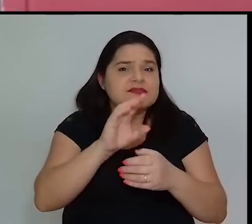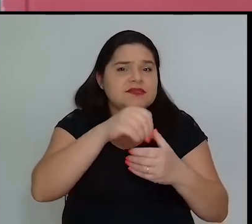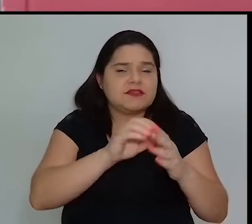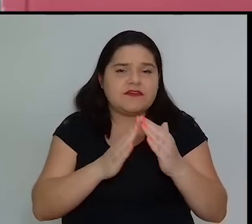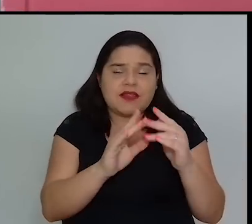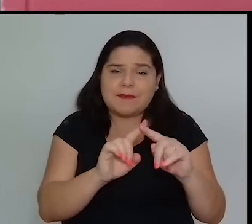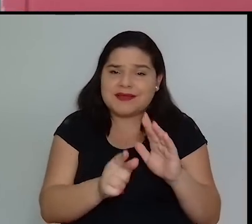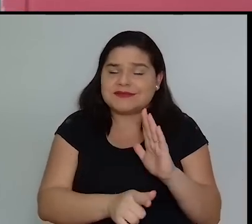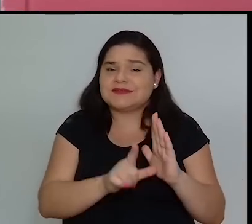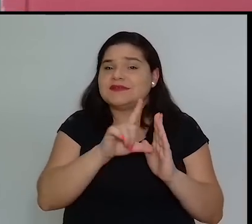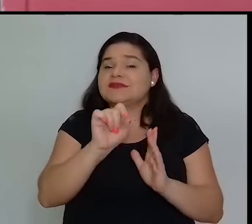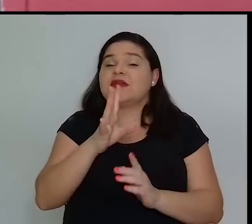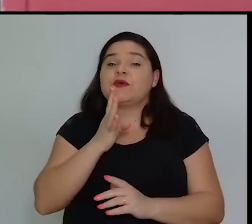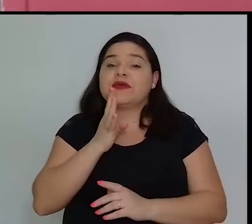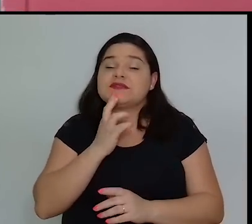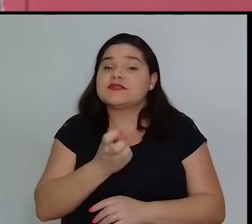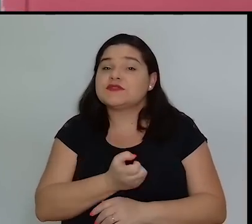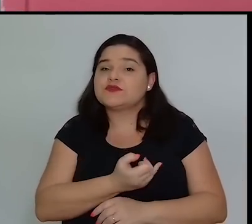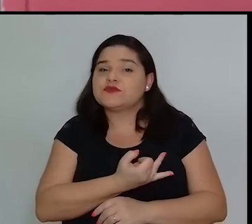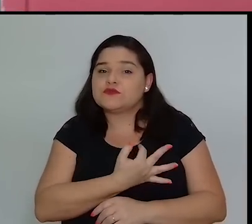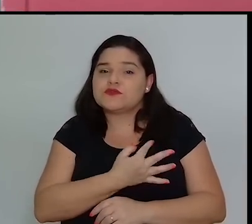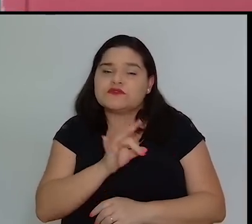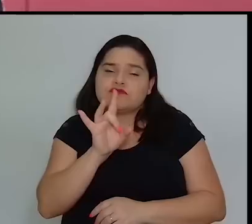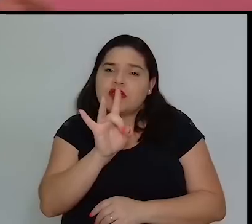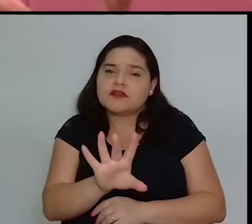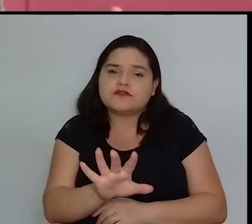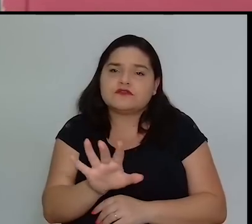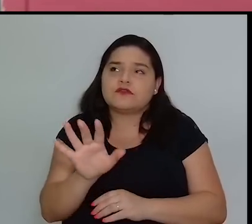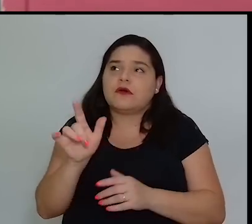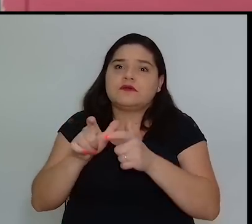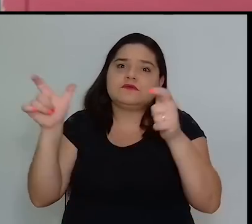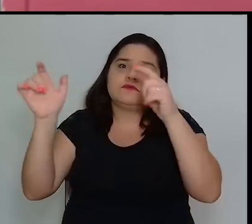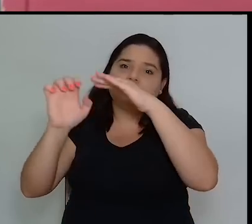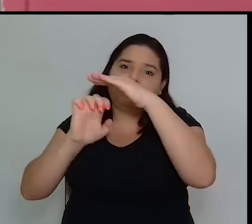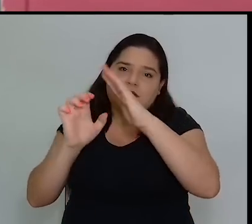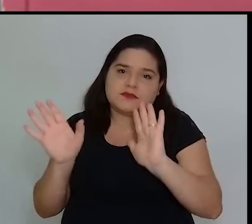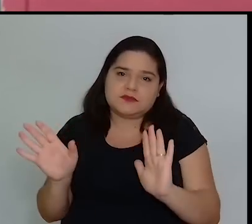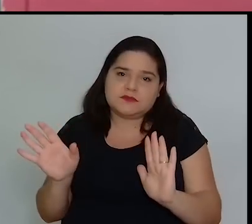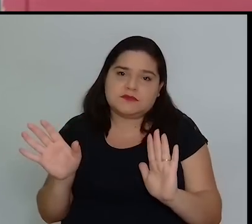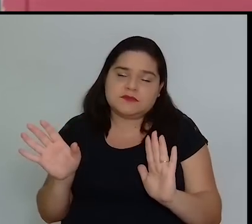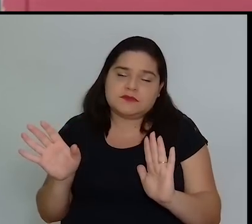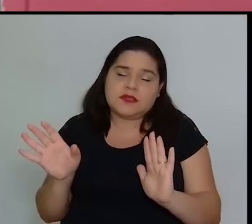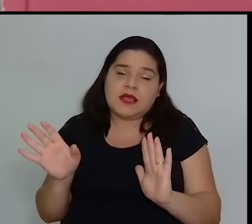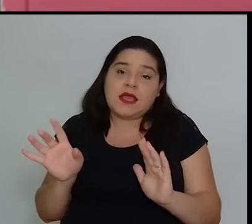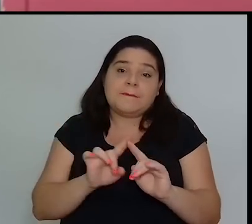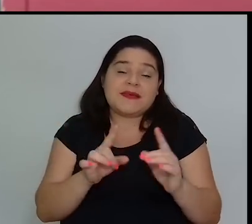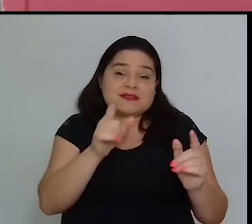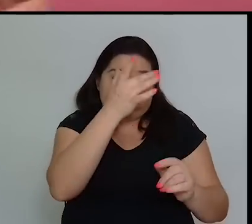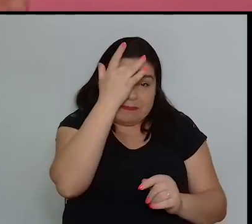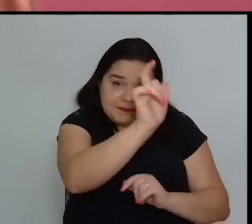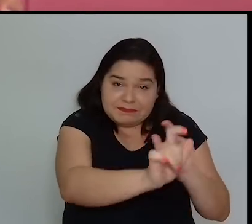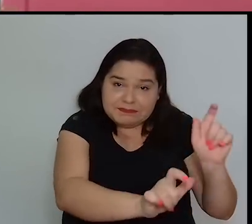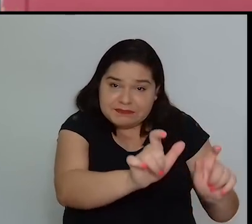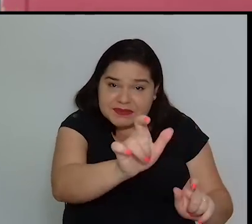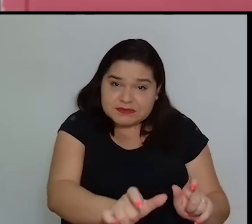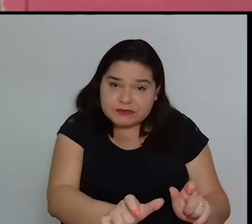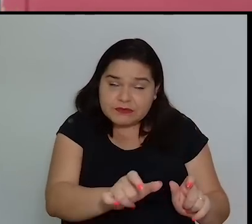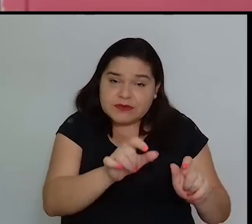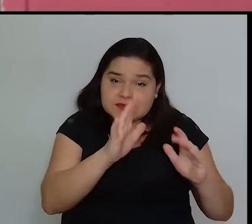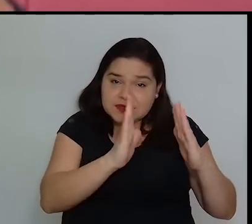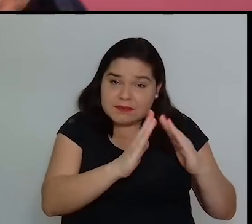antes quem sabia dos músicos Renato falava era as grandes empresas mas as pessoas daquele